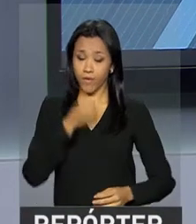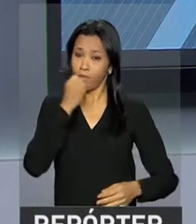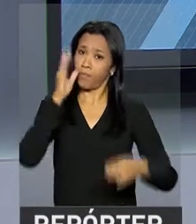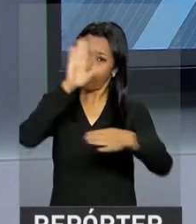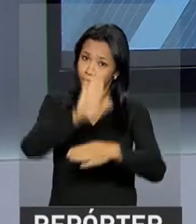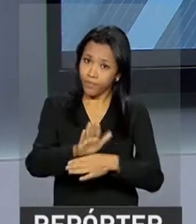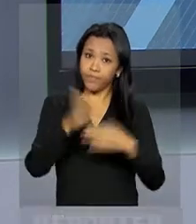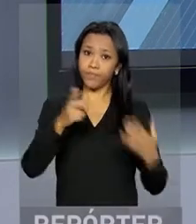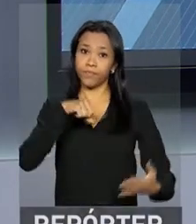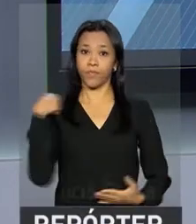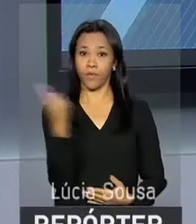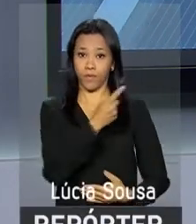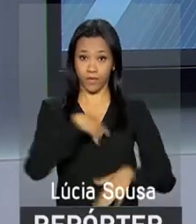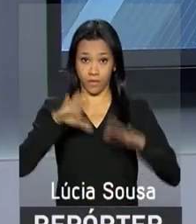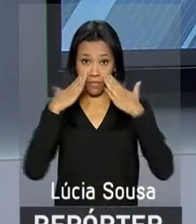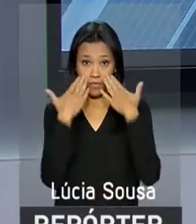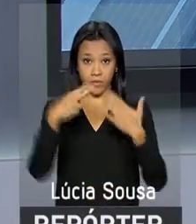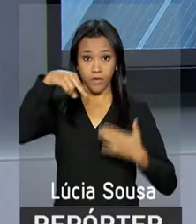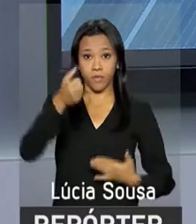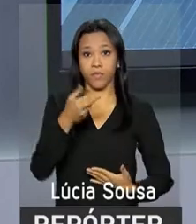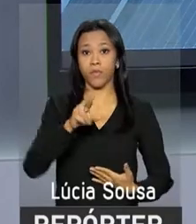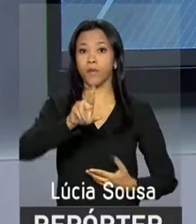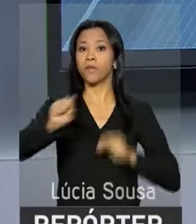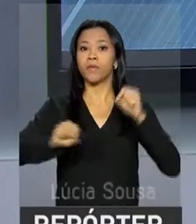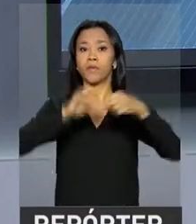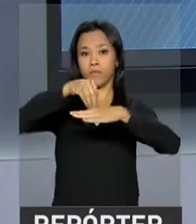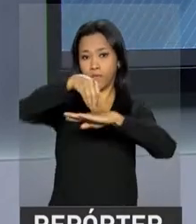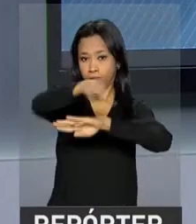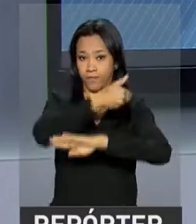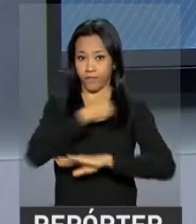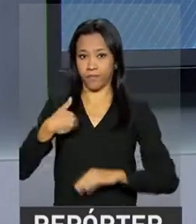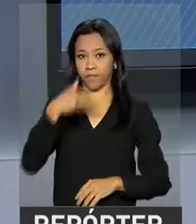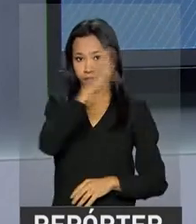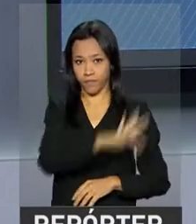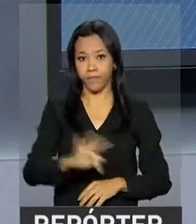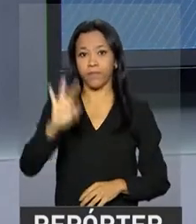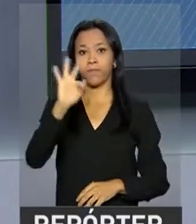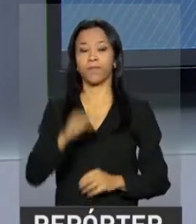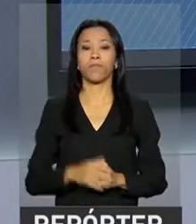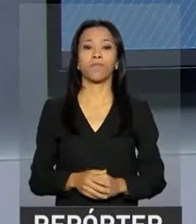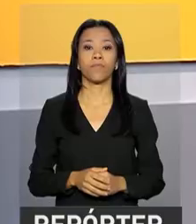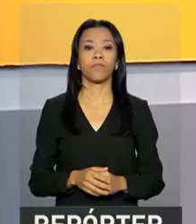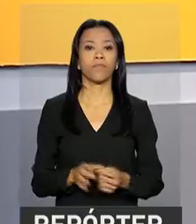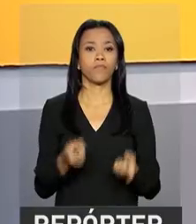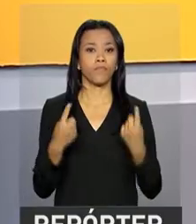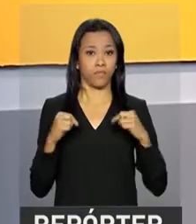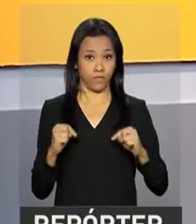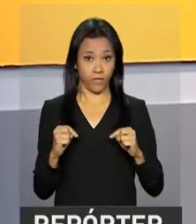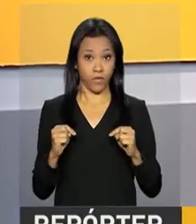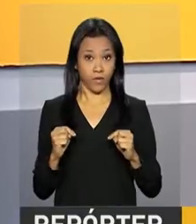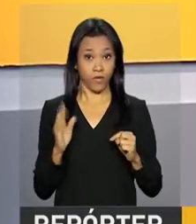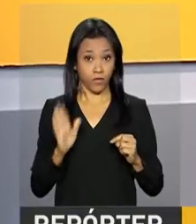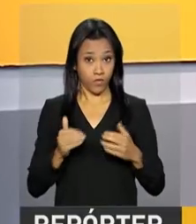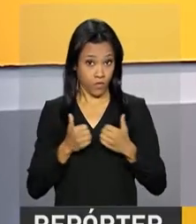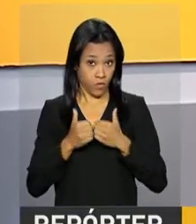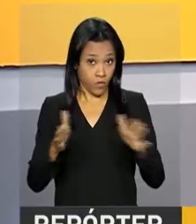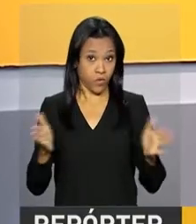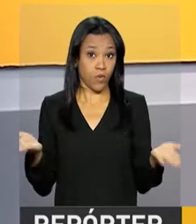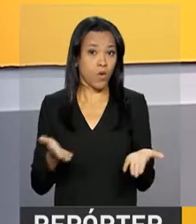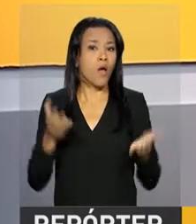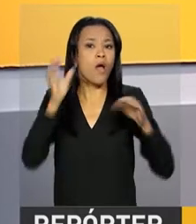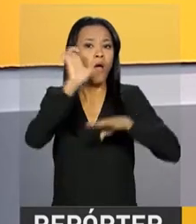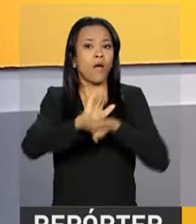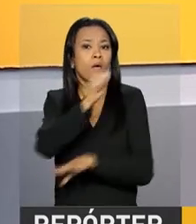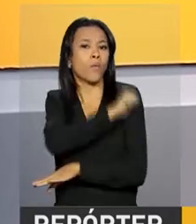Olá, boa tarde. Estamos de volta com o repórter NBR e as notícias do governo federal. Começou hoje no Rio de Janeiro